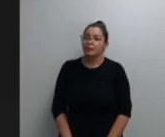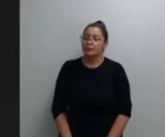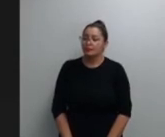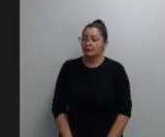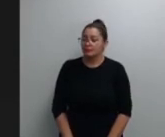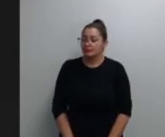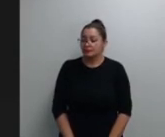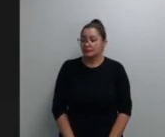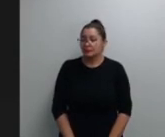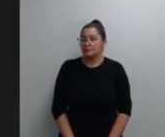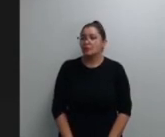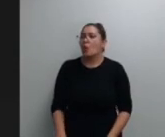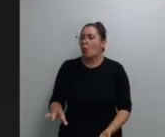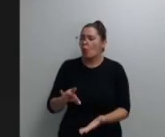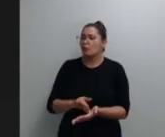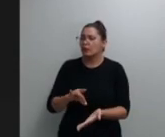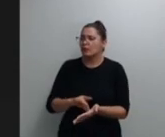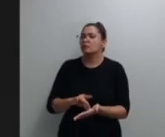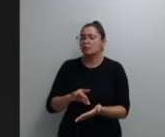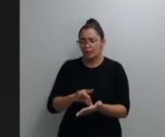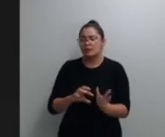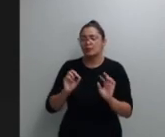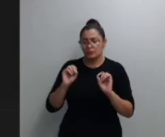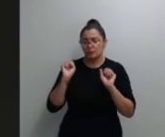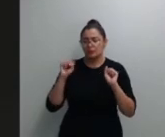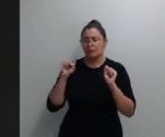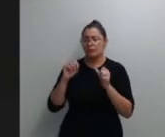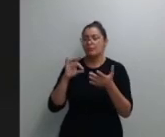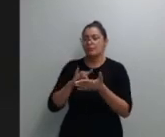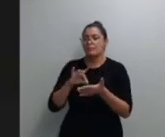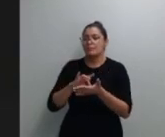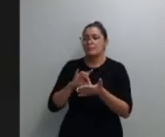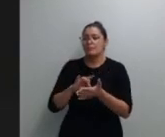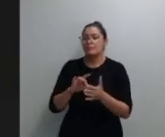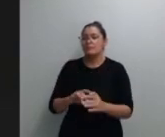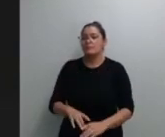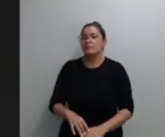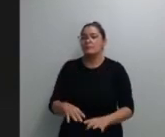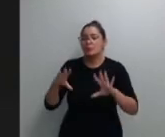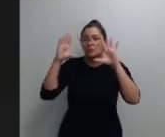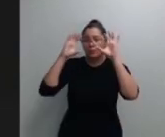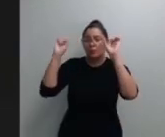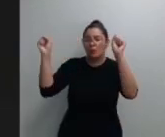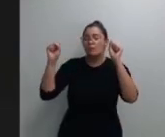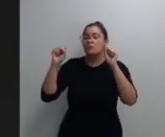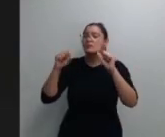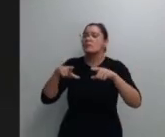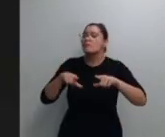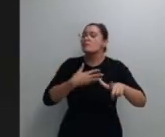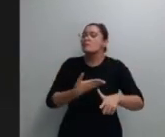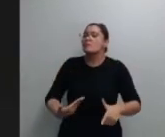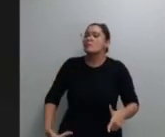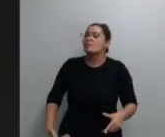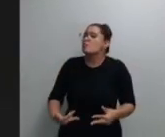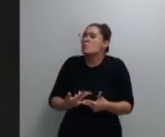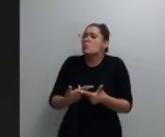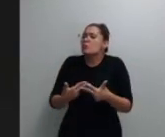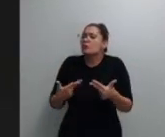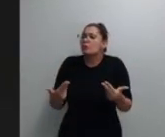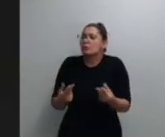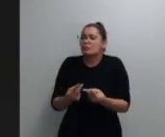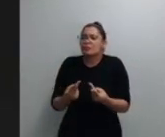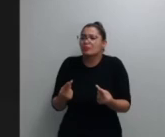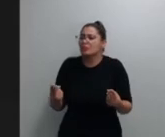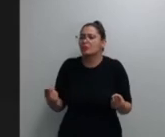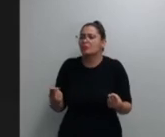é verdade tem toda razão a do Supremo é com relação ao servidor público mas não é a mesma coisa não para o seletista